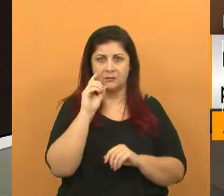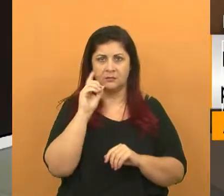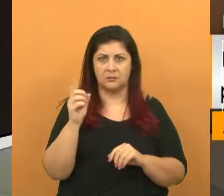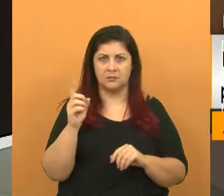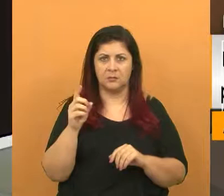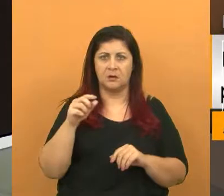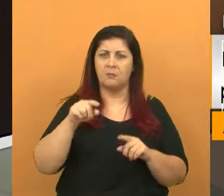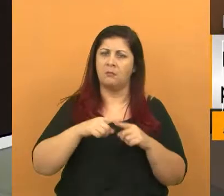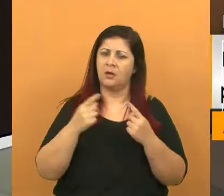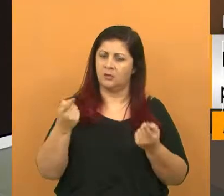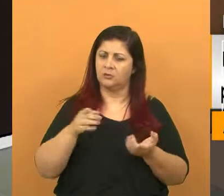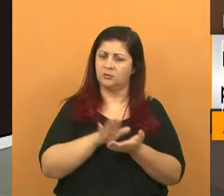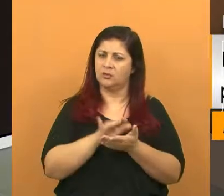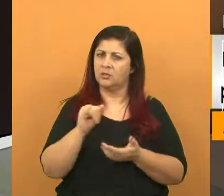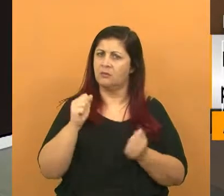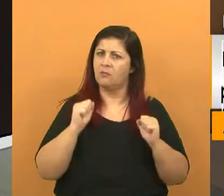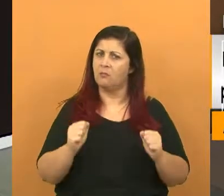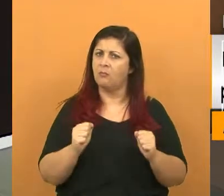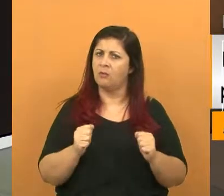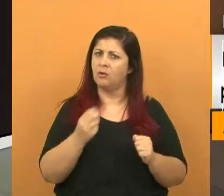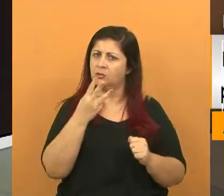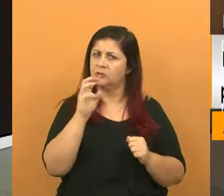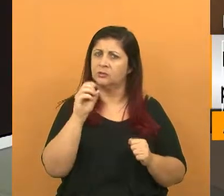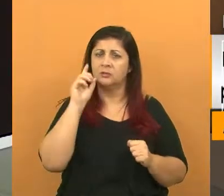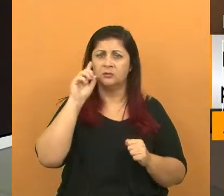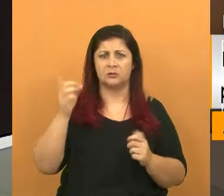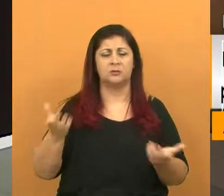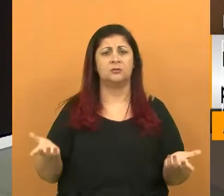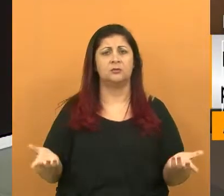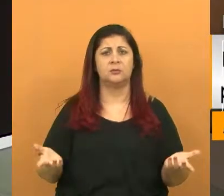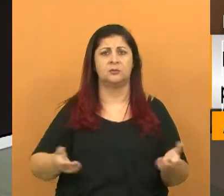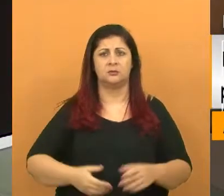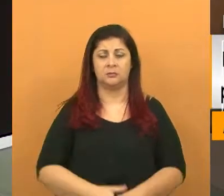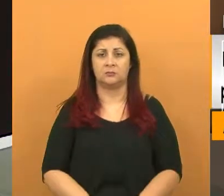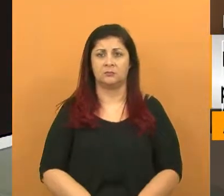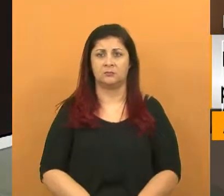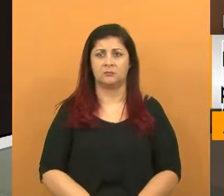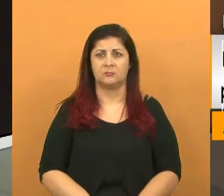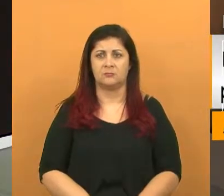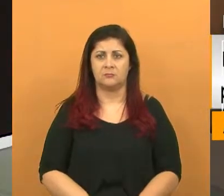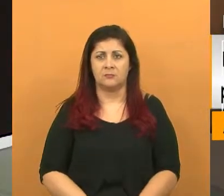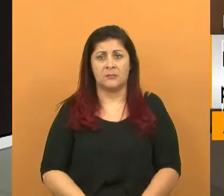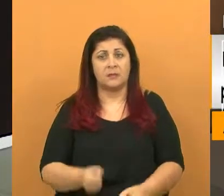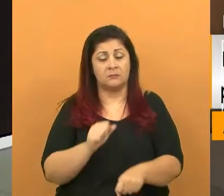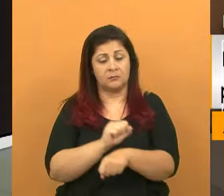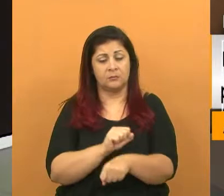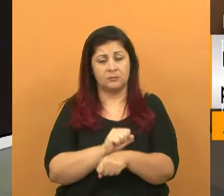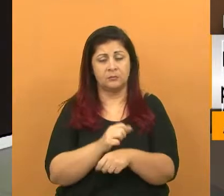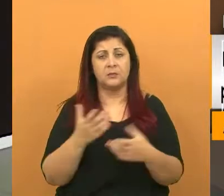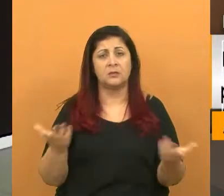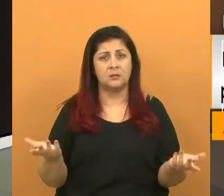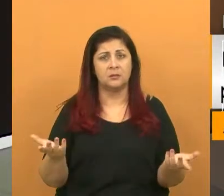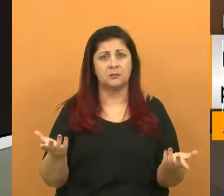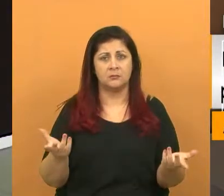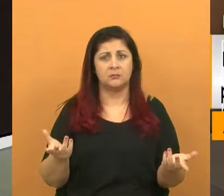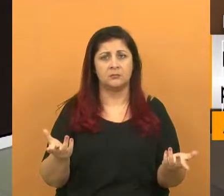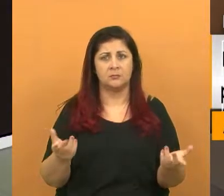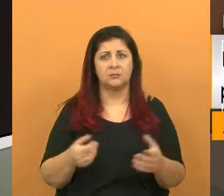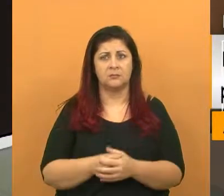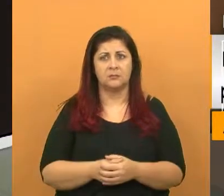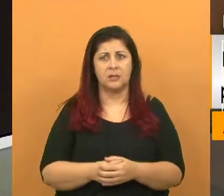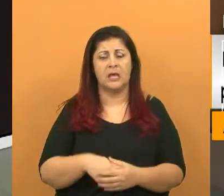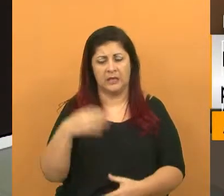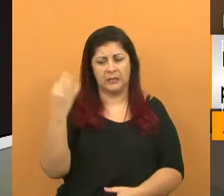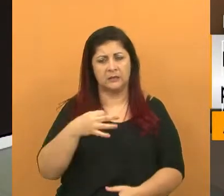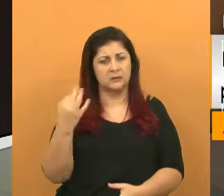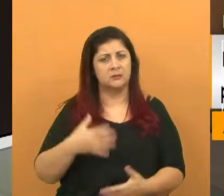porte financeiro que tem, poderia trazer isso para 30 dias. O prefeito ficou de avaliar e estamos esperando. Aí sim, eu acho uma